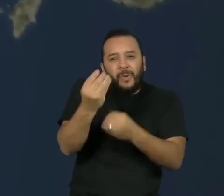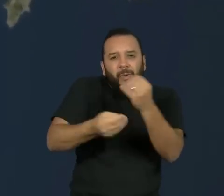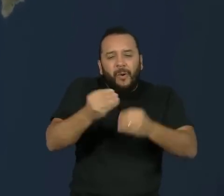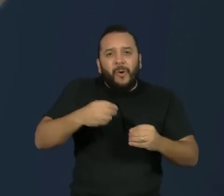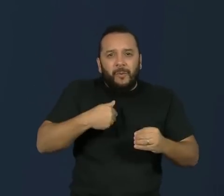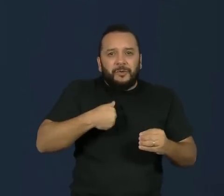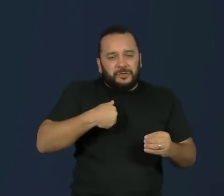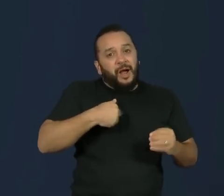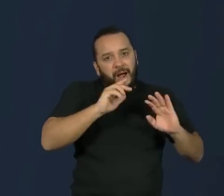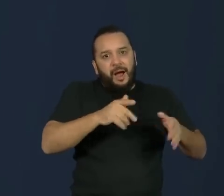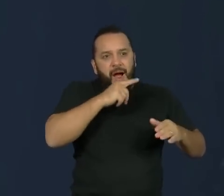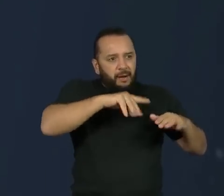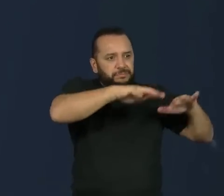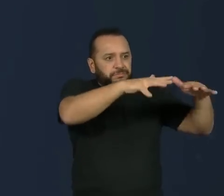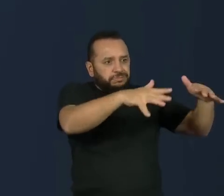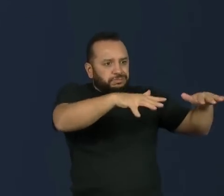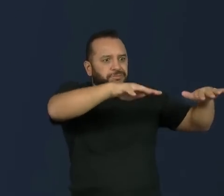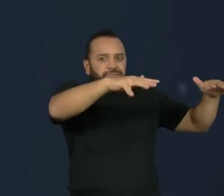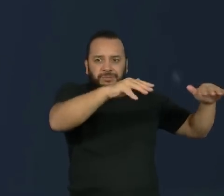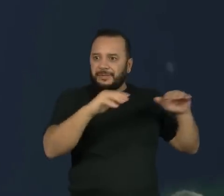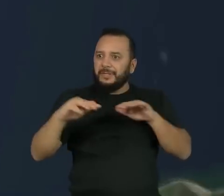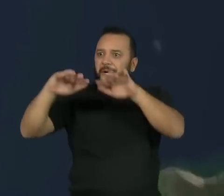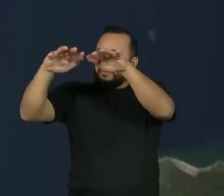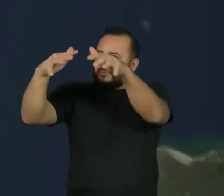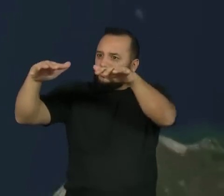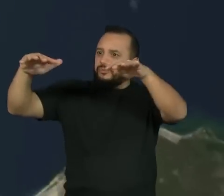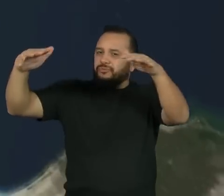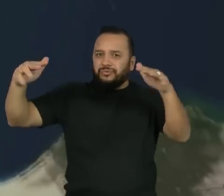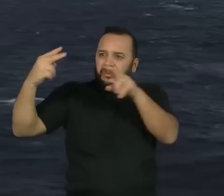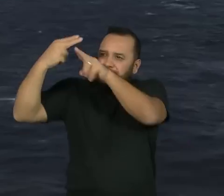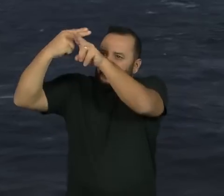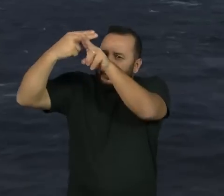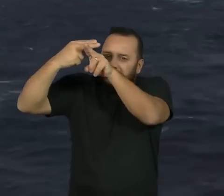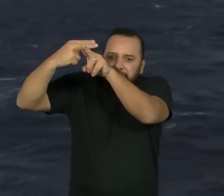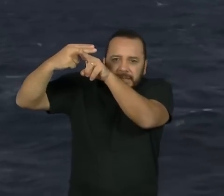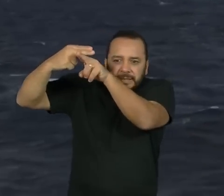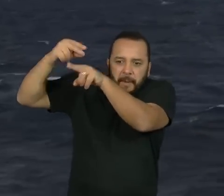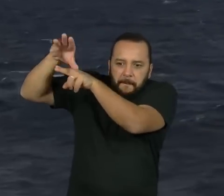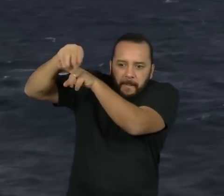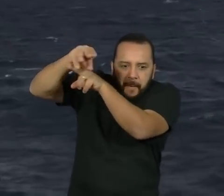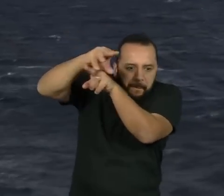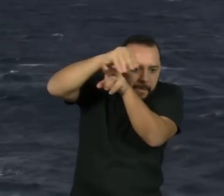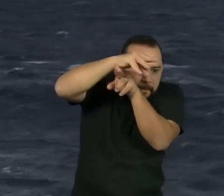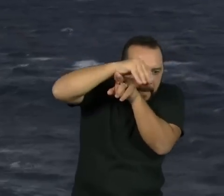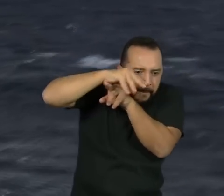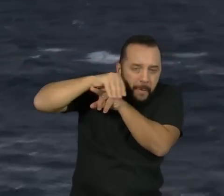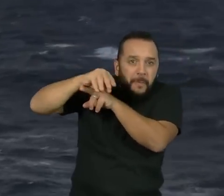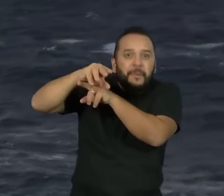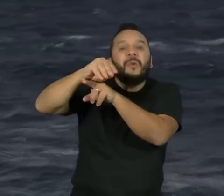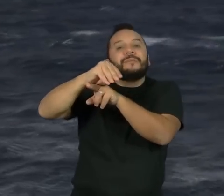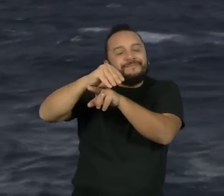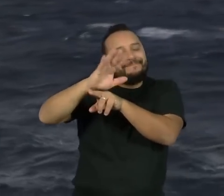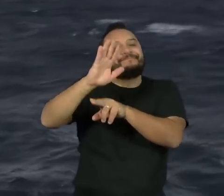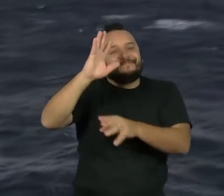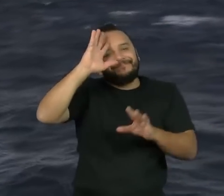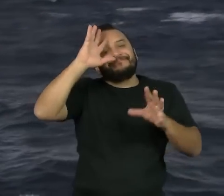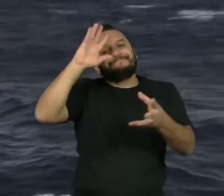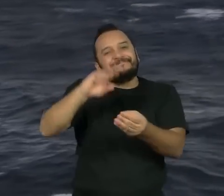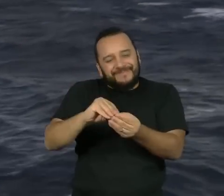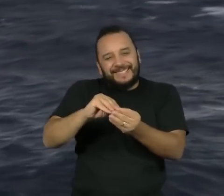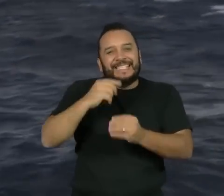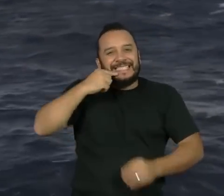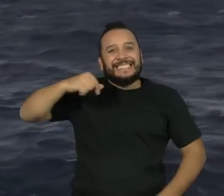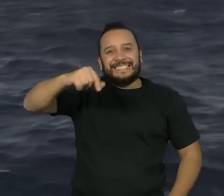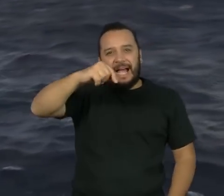dois oceanos por meio de dados enviados por satélites. A explicação principal é a salinidade da água.